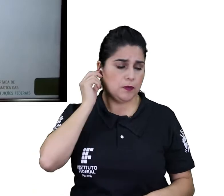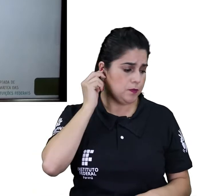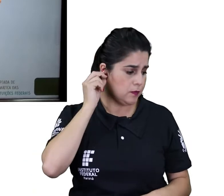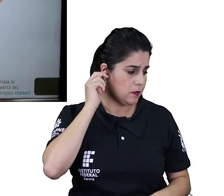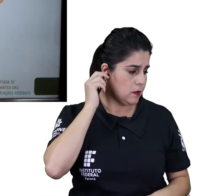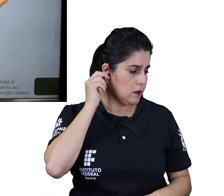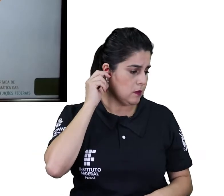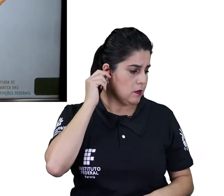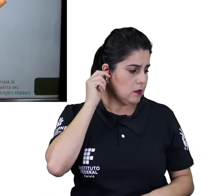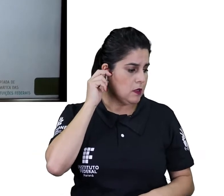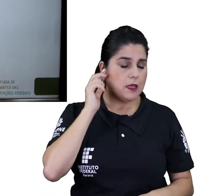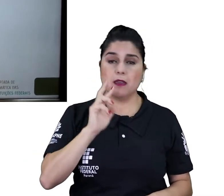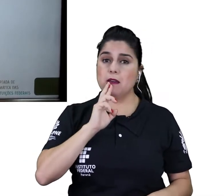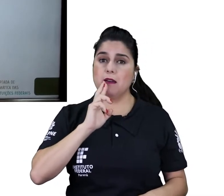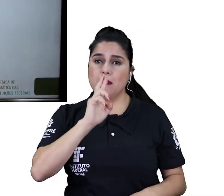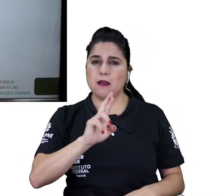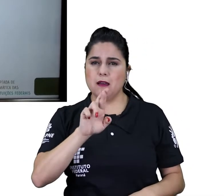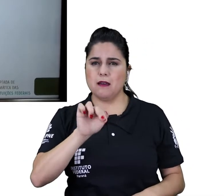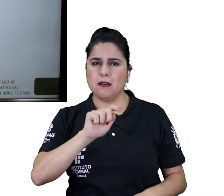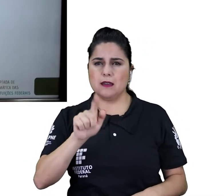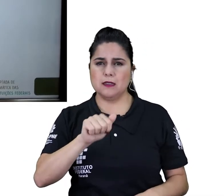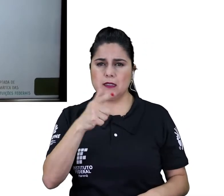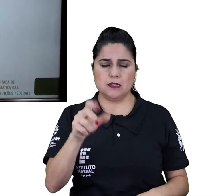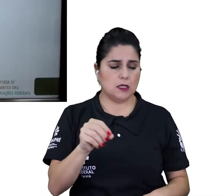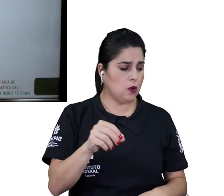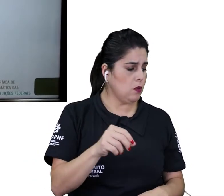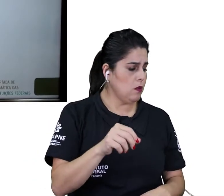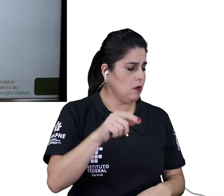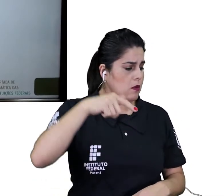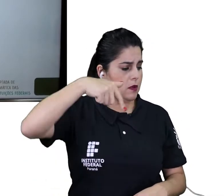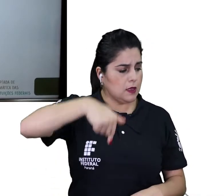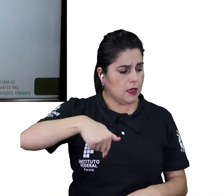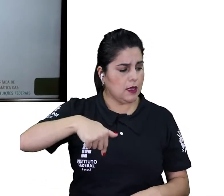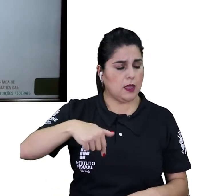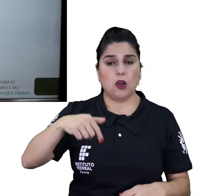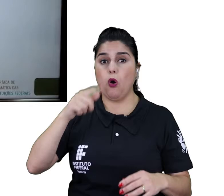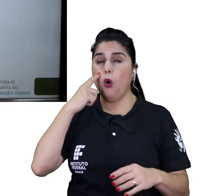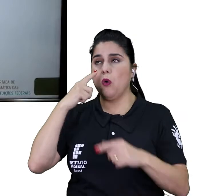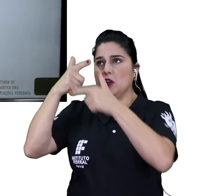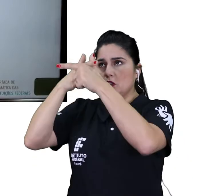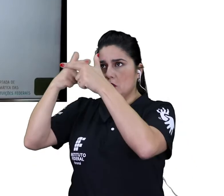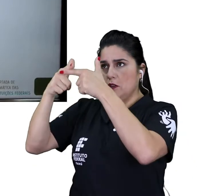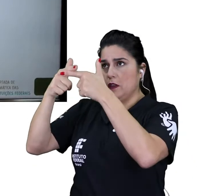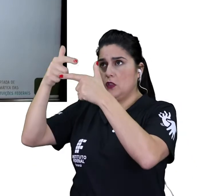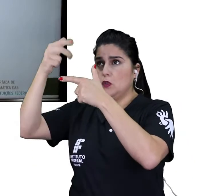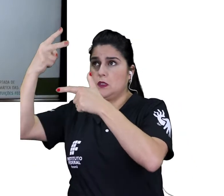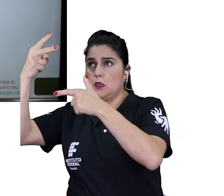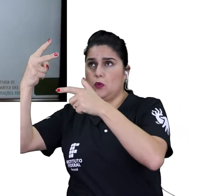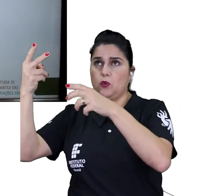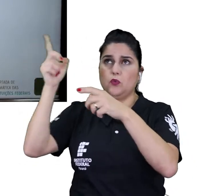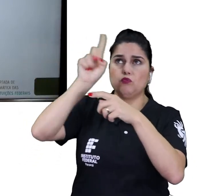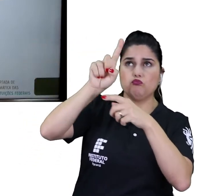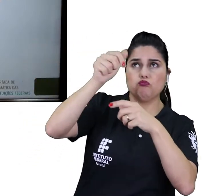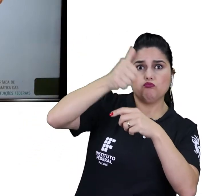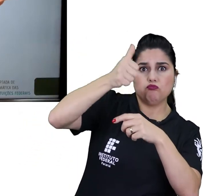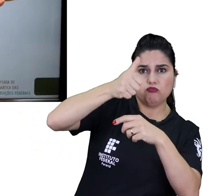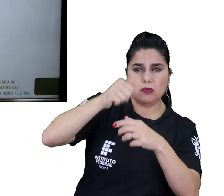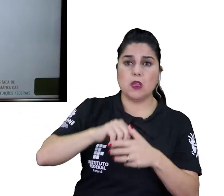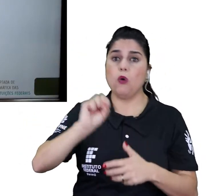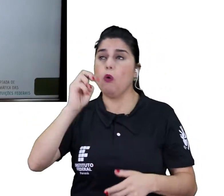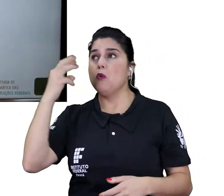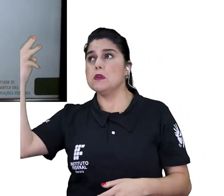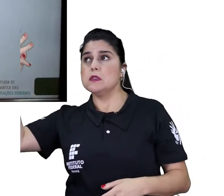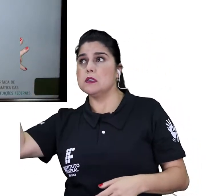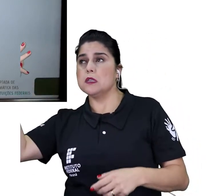e a razão, que eu vou chamar de Q, basta dividir o segundo termo pelo primeiro, ou o